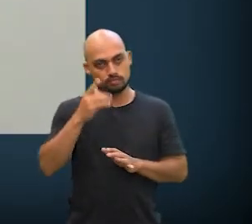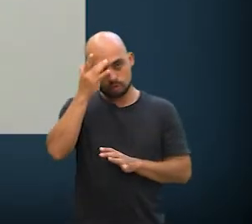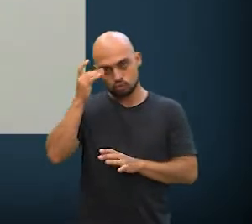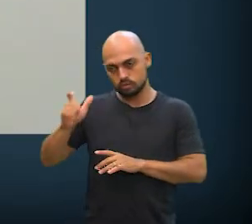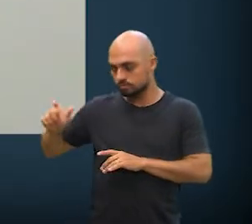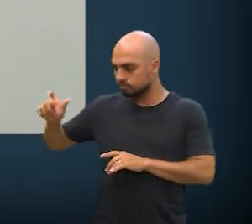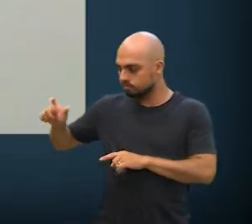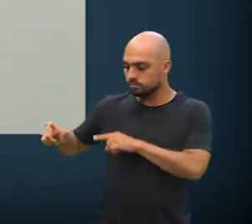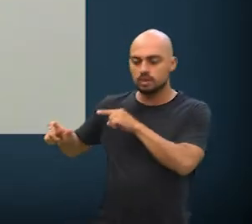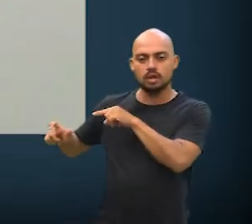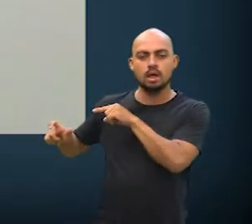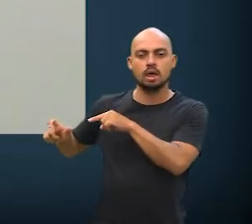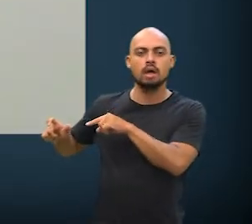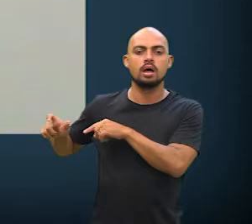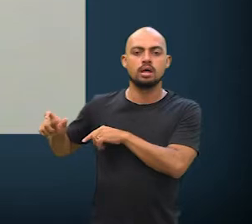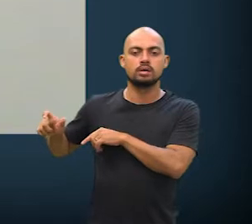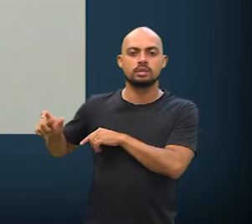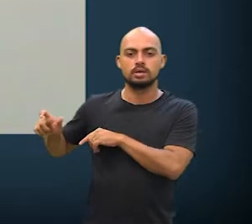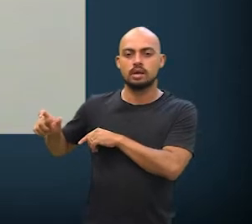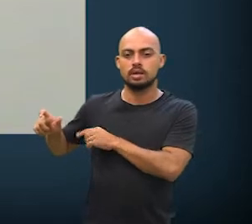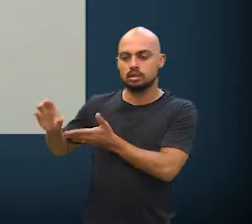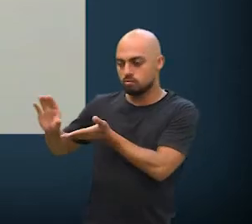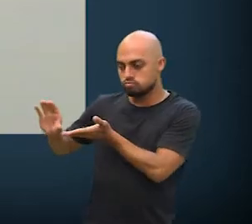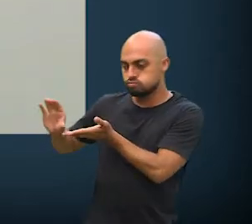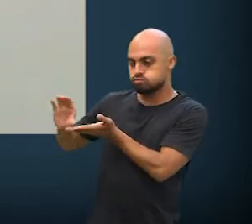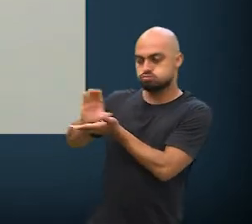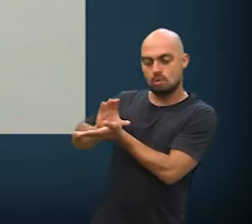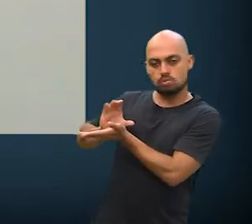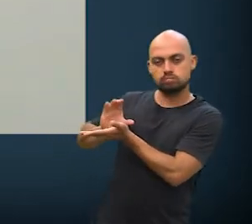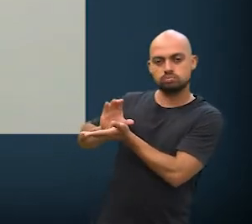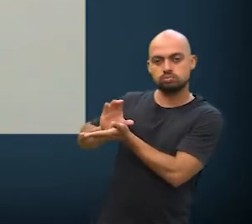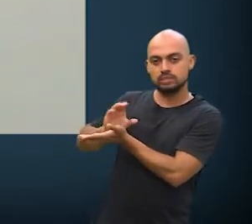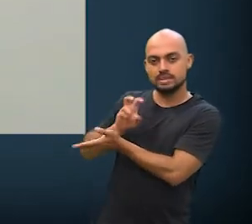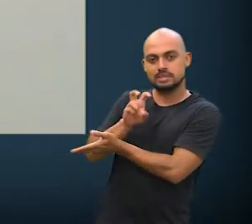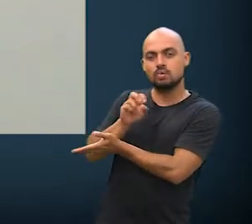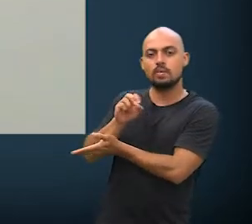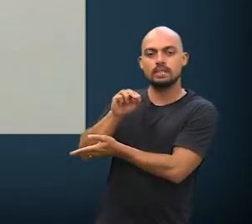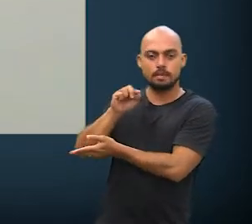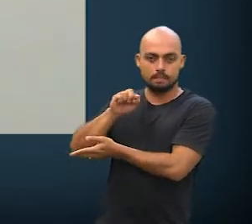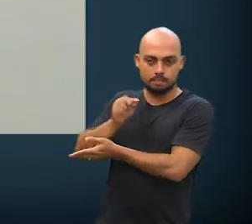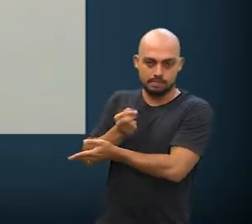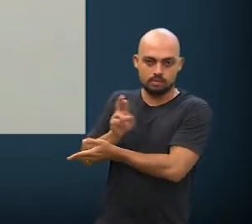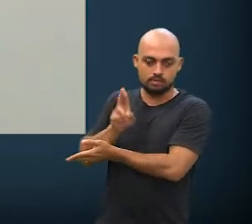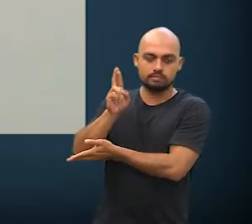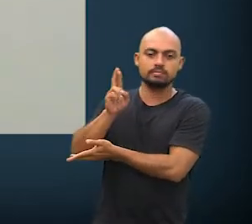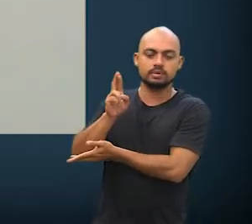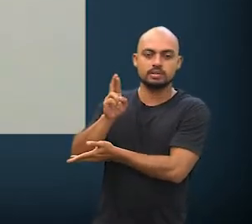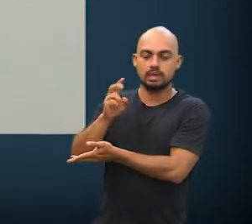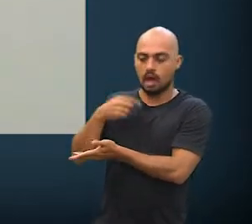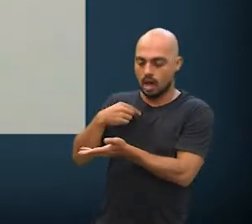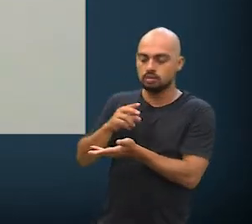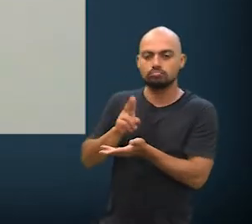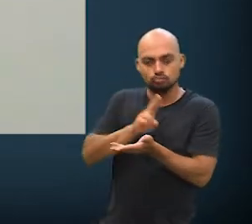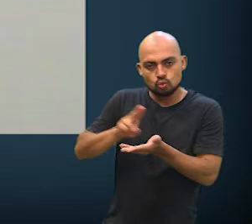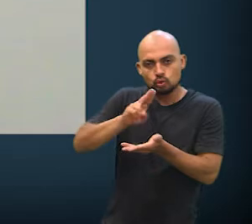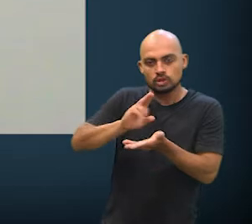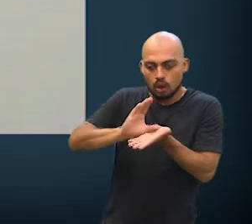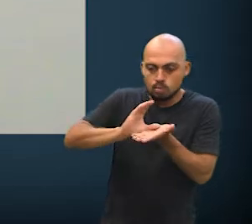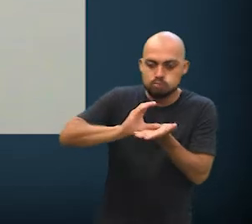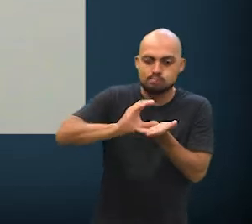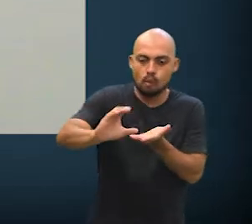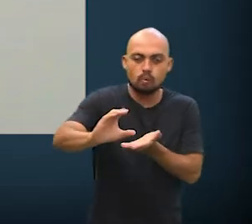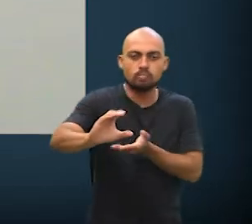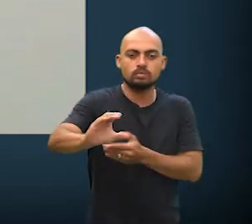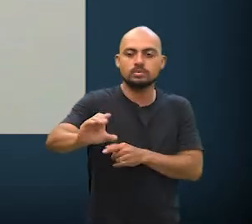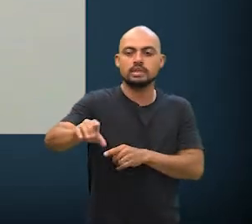início, que a gente recebeu um primeiro aporte de investimento, que foi R$50 mil, e a gente usou todo esse aporte para a gente investir